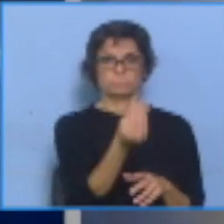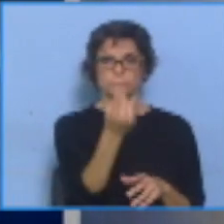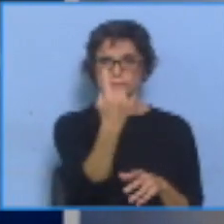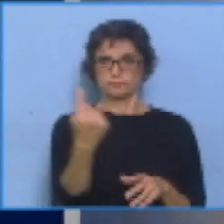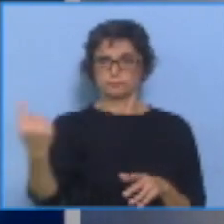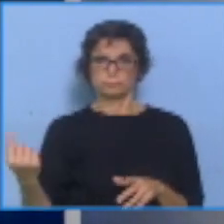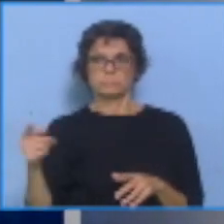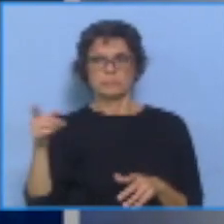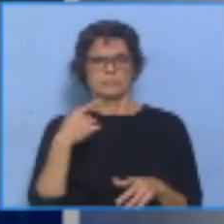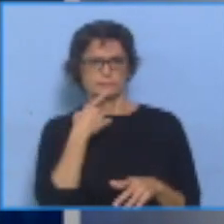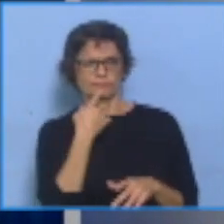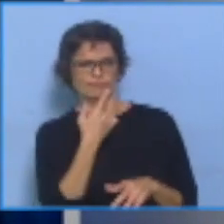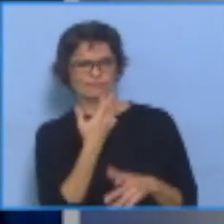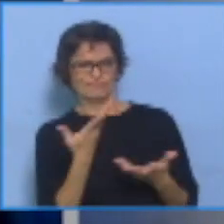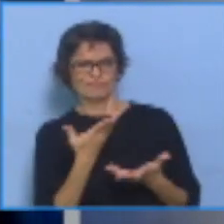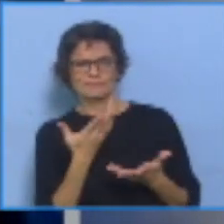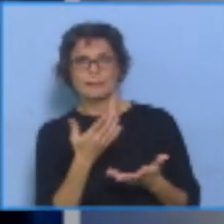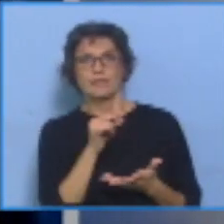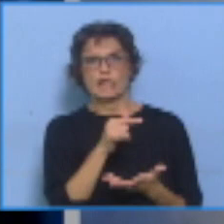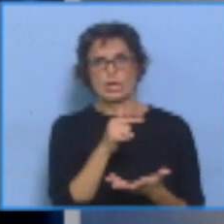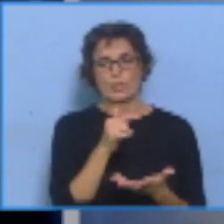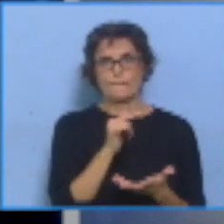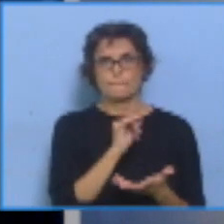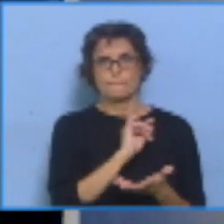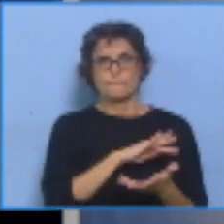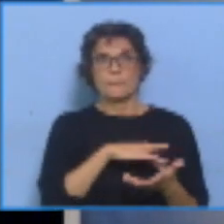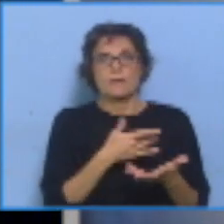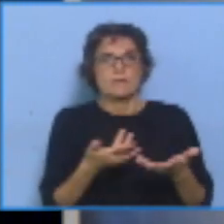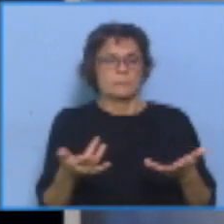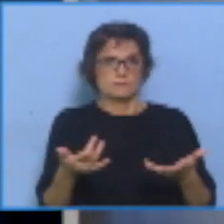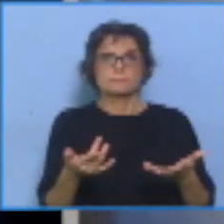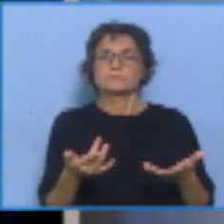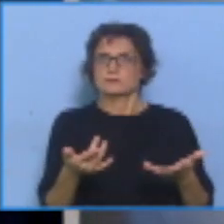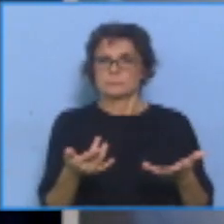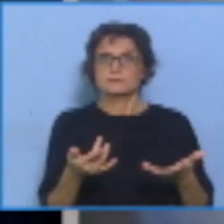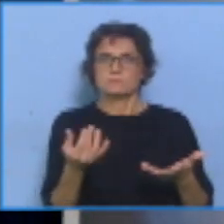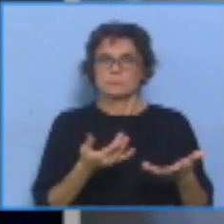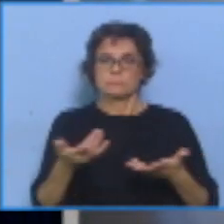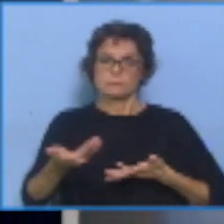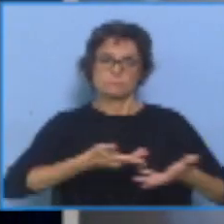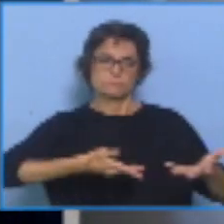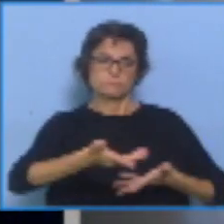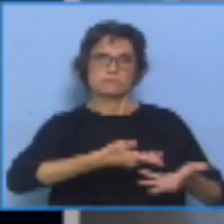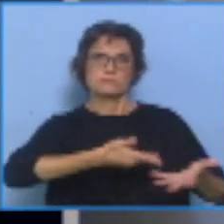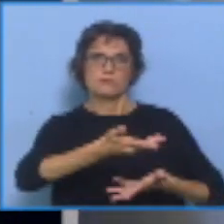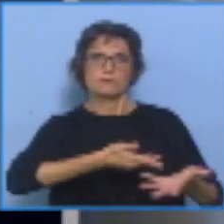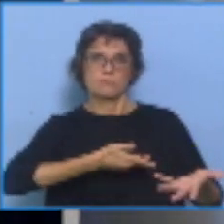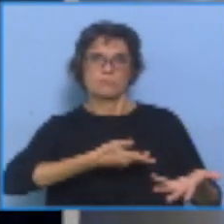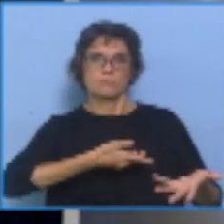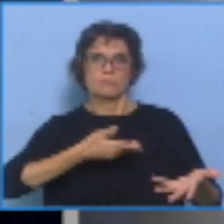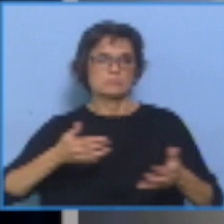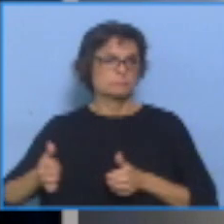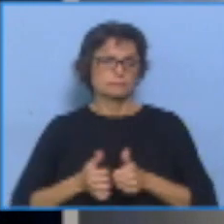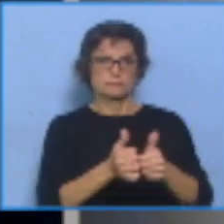a ela. E ela tem um longo e maravilhoso e belíssimo diálogo com o Fernando Pessoa ao longo de toda a sua